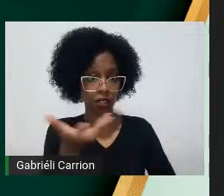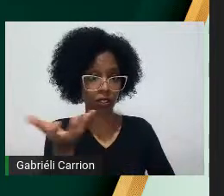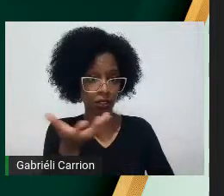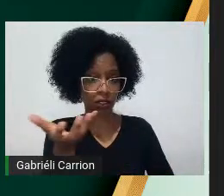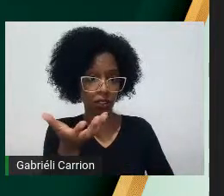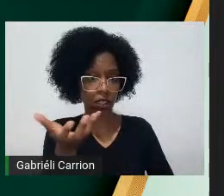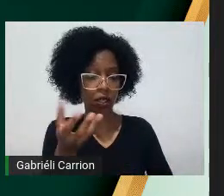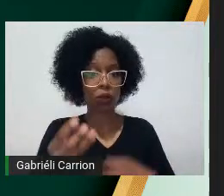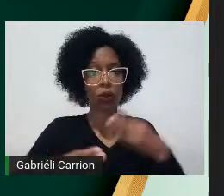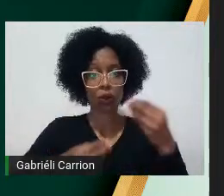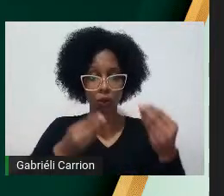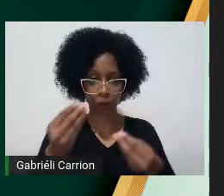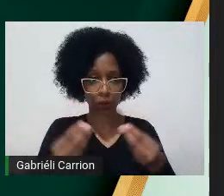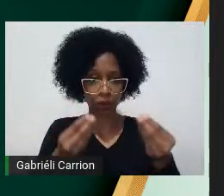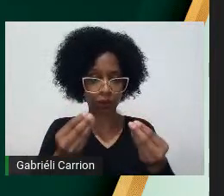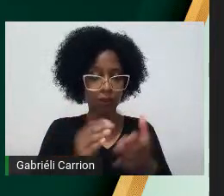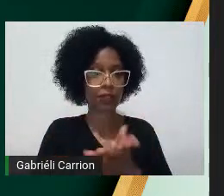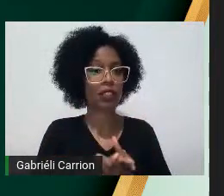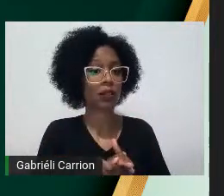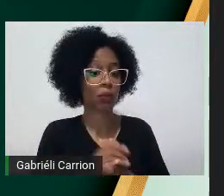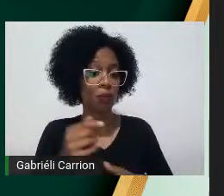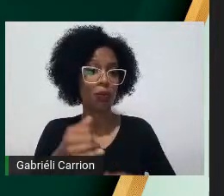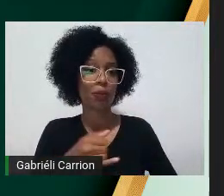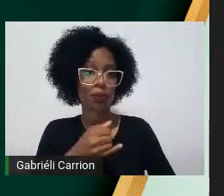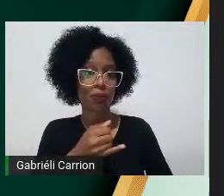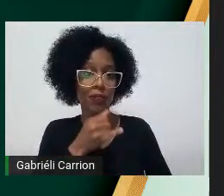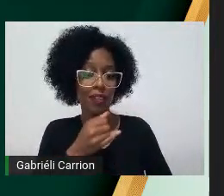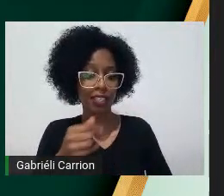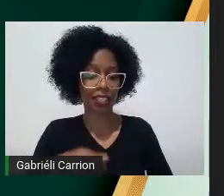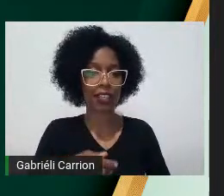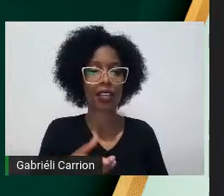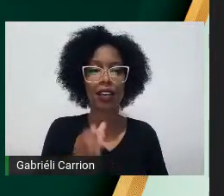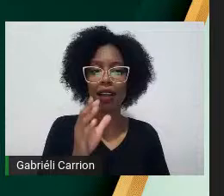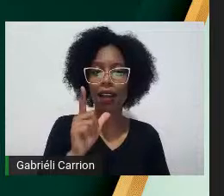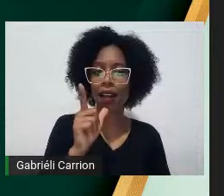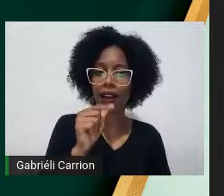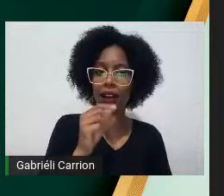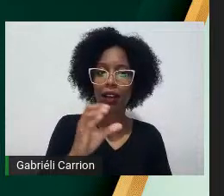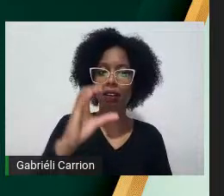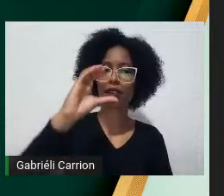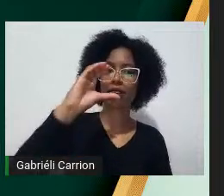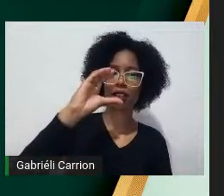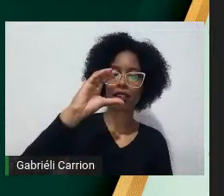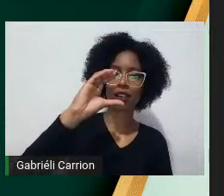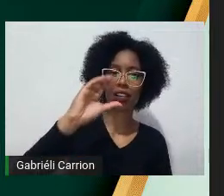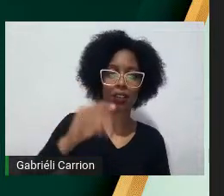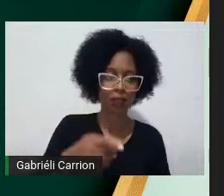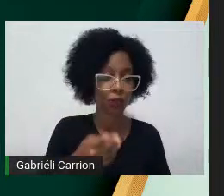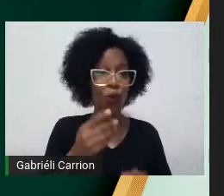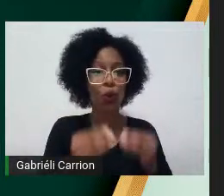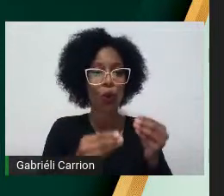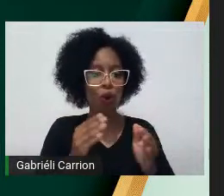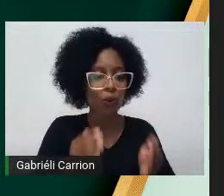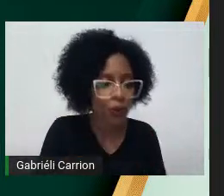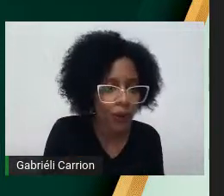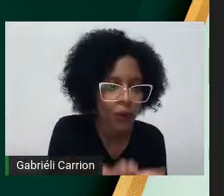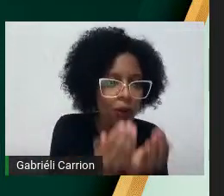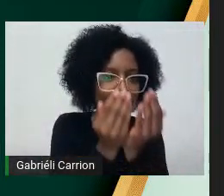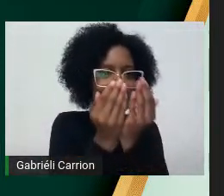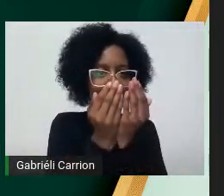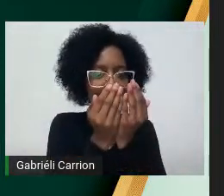que diz que aquele que tomar a água da fonte do mato, acocado, em forma de conchinha, daqui nunca sairá, e se